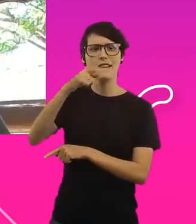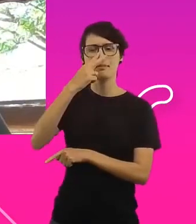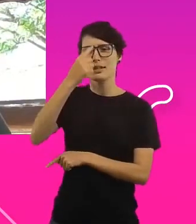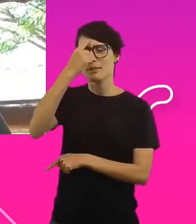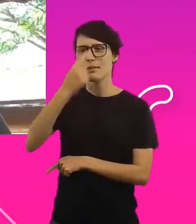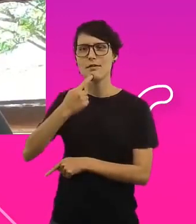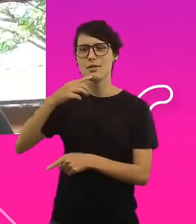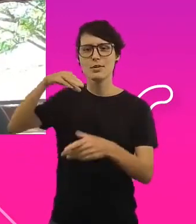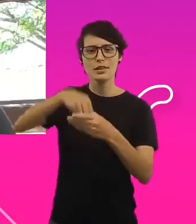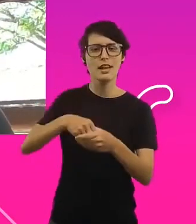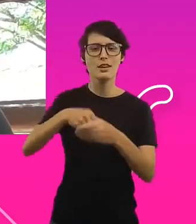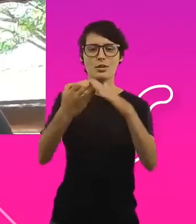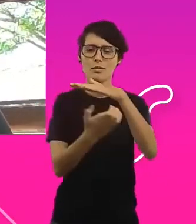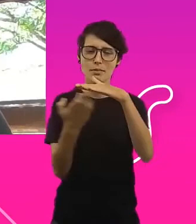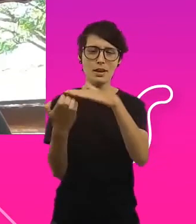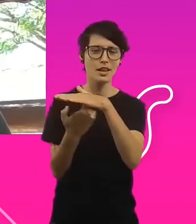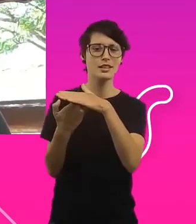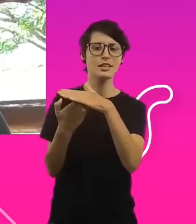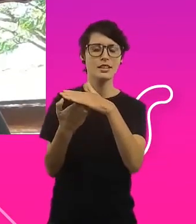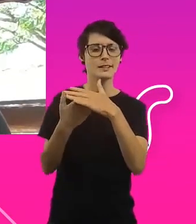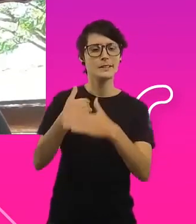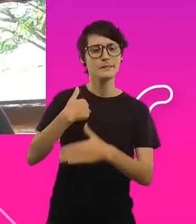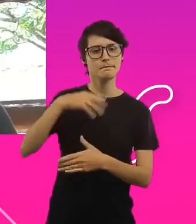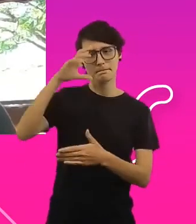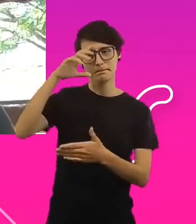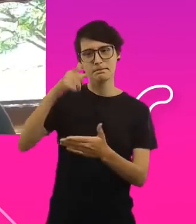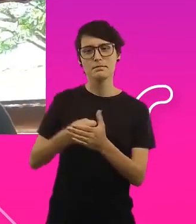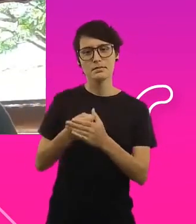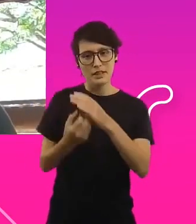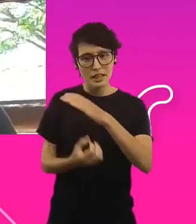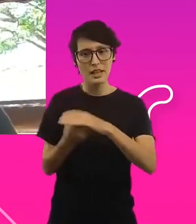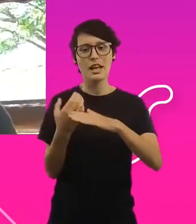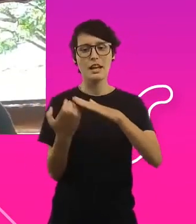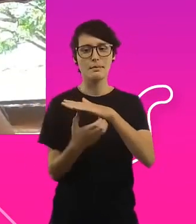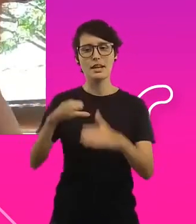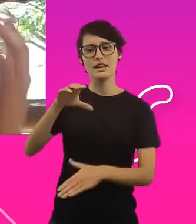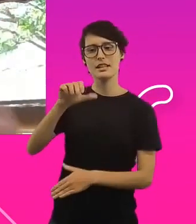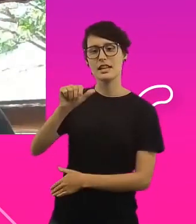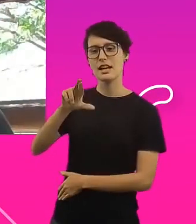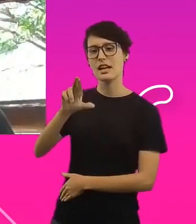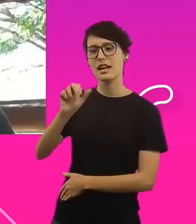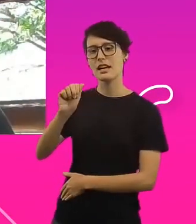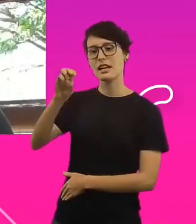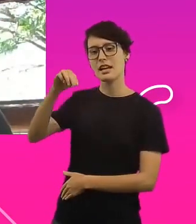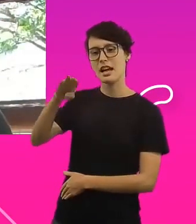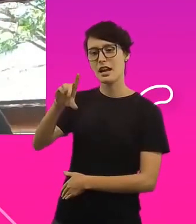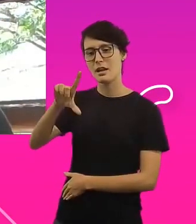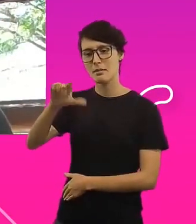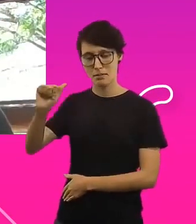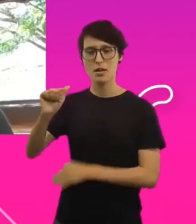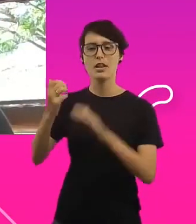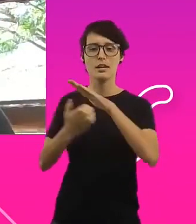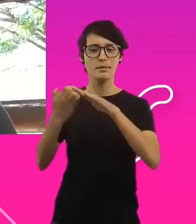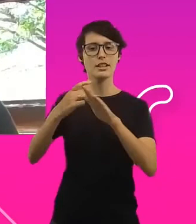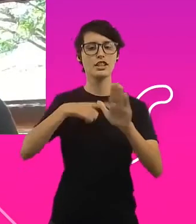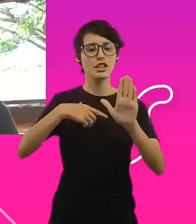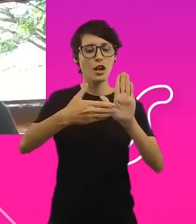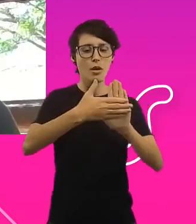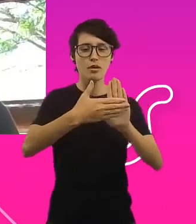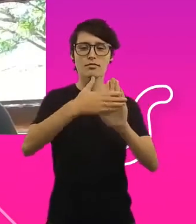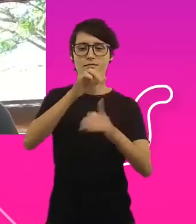dessas empresas. Foi quando eu decidi abrir a Carambola, que era uma empresa que queria fazer um propósito de fazer uma